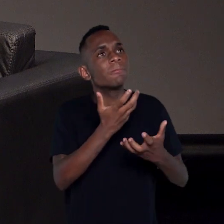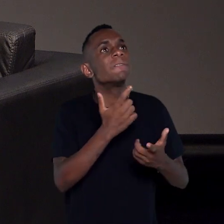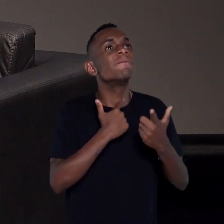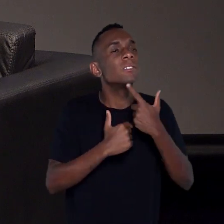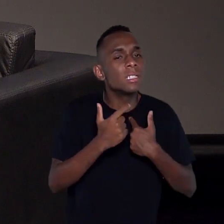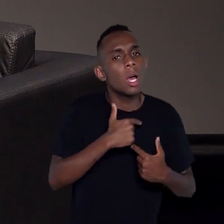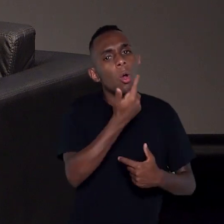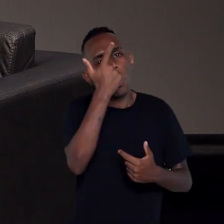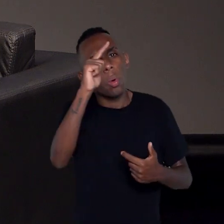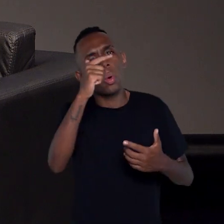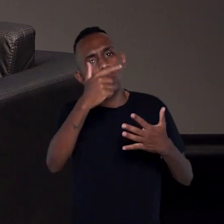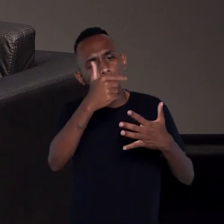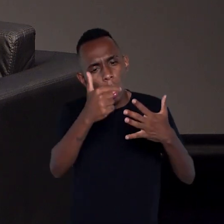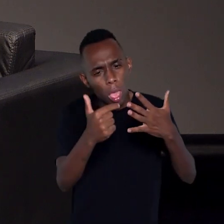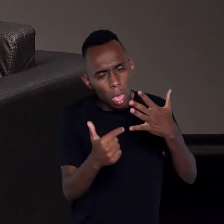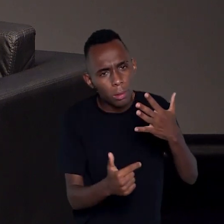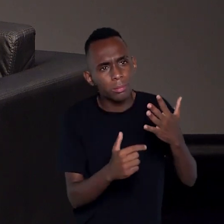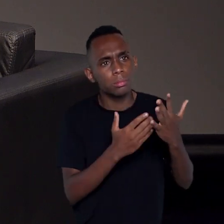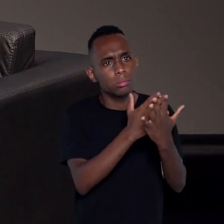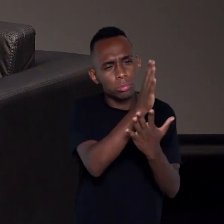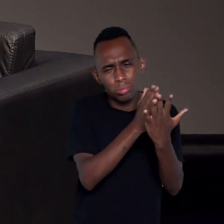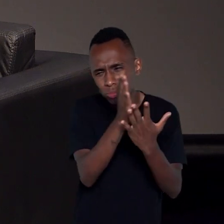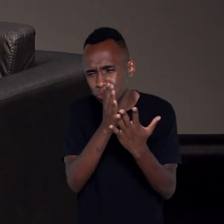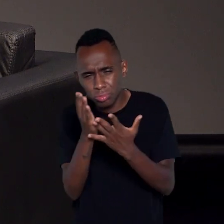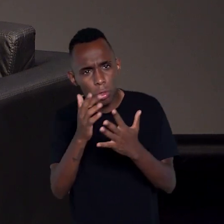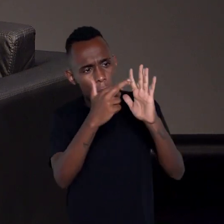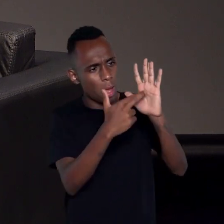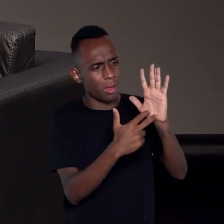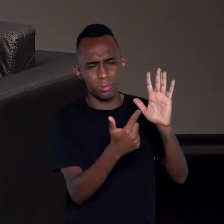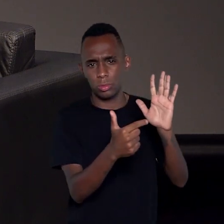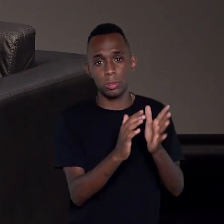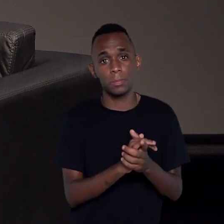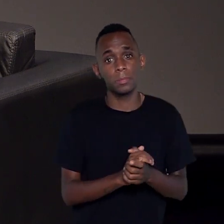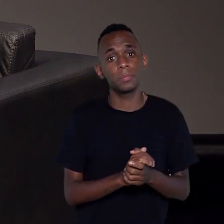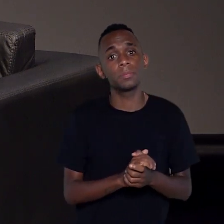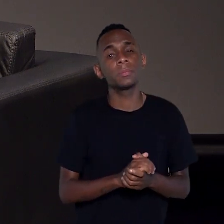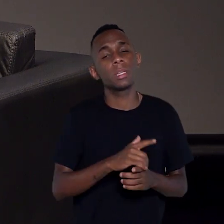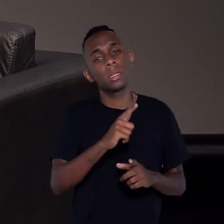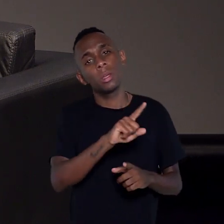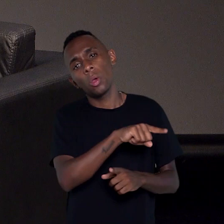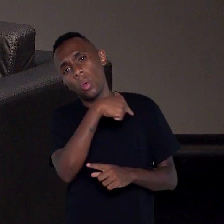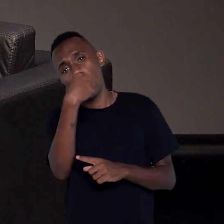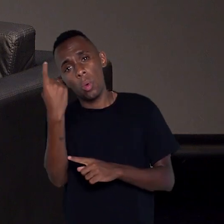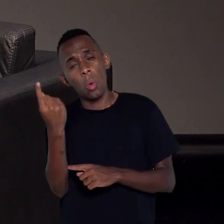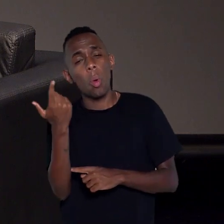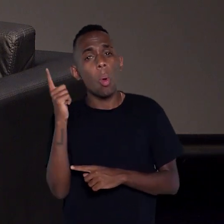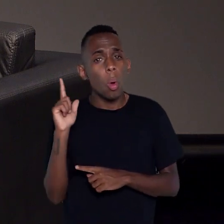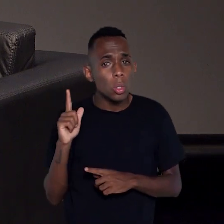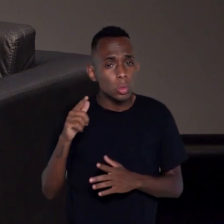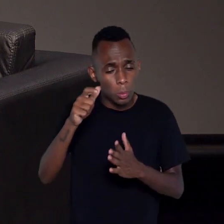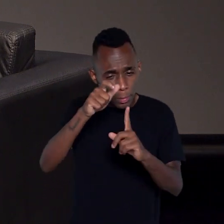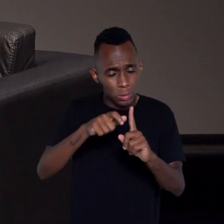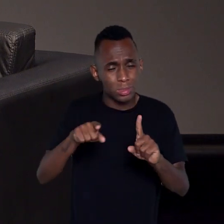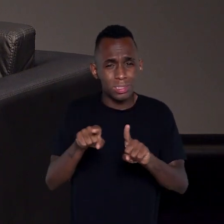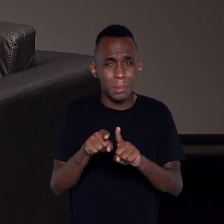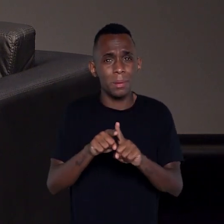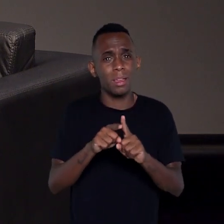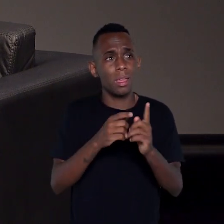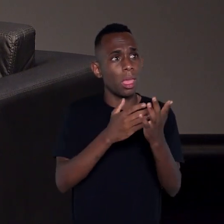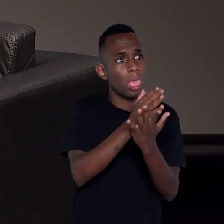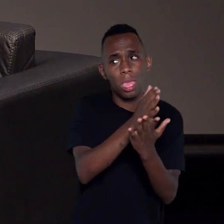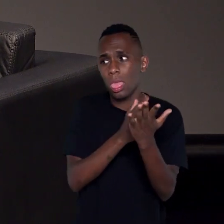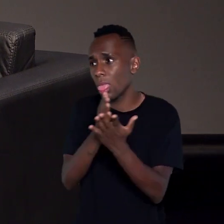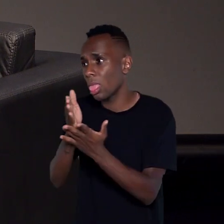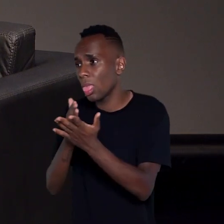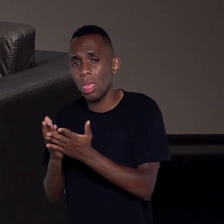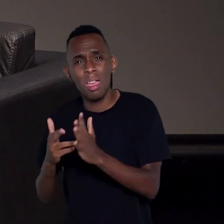isso, eu quero ler isso. Ele publicou isso, era de uma maneira desordenada, contínua. Depois foi o Essa de Queiroz, da mesma maneira. Ou seja, não